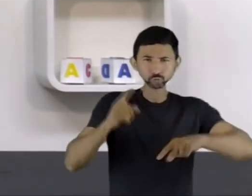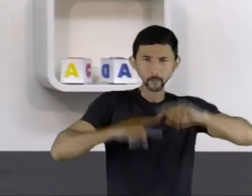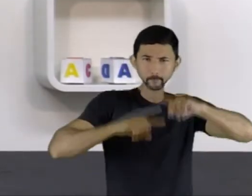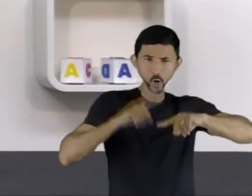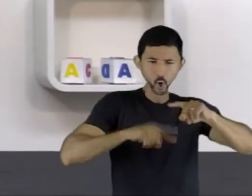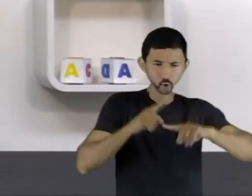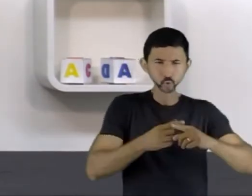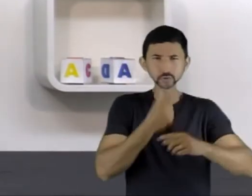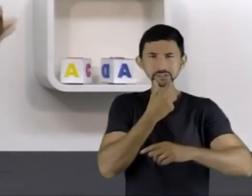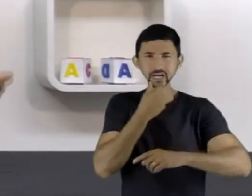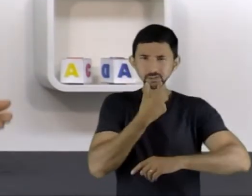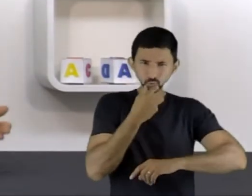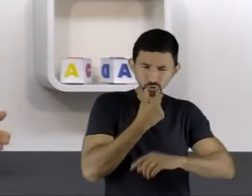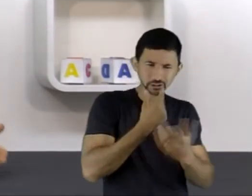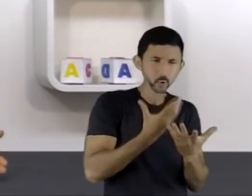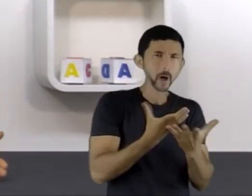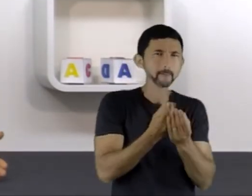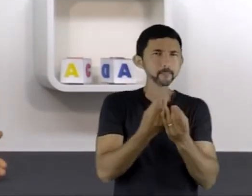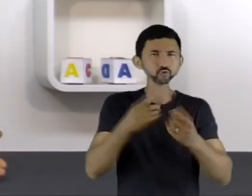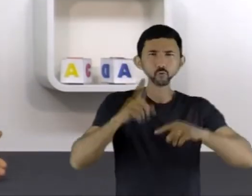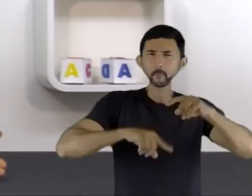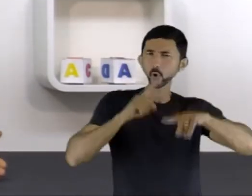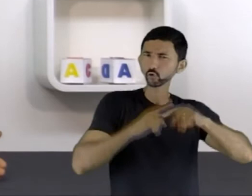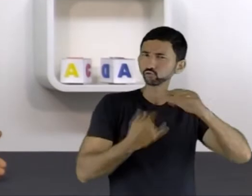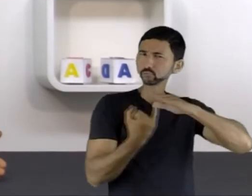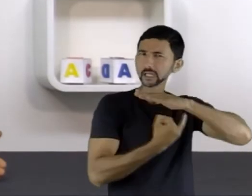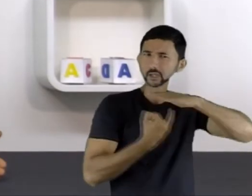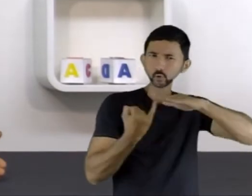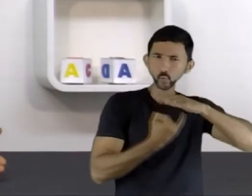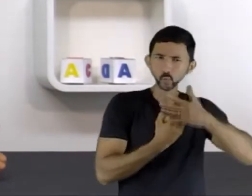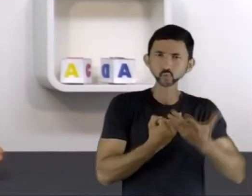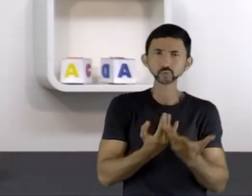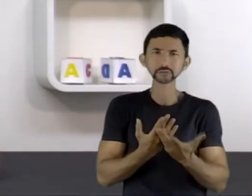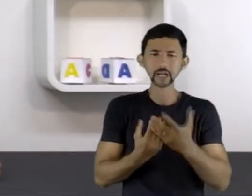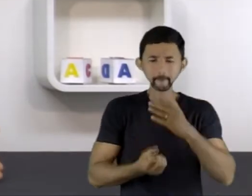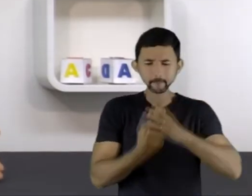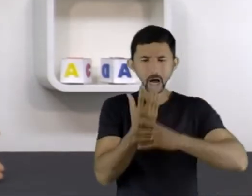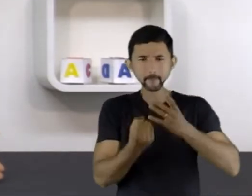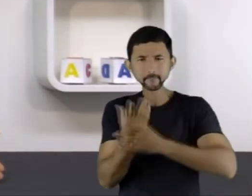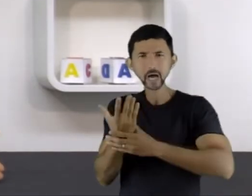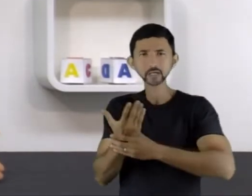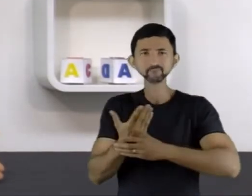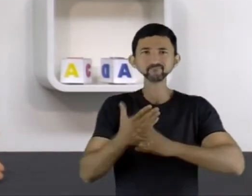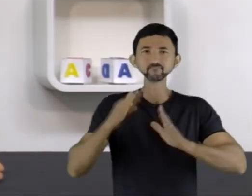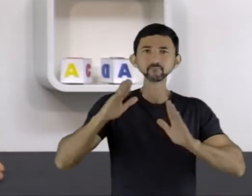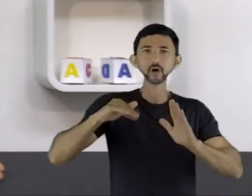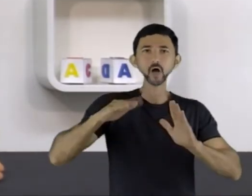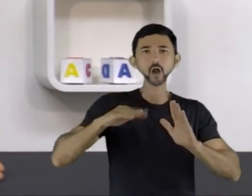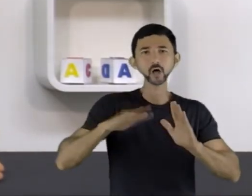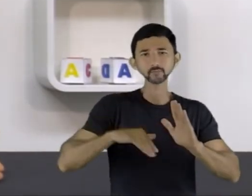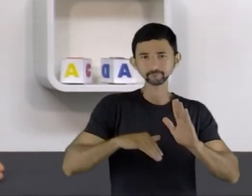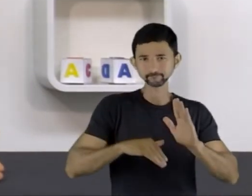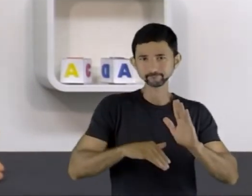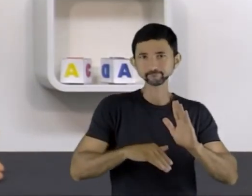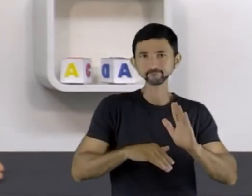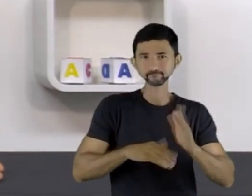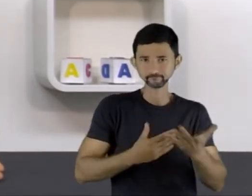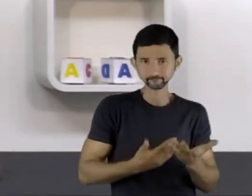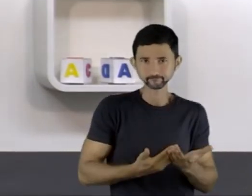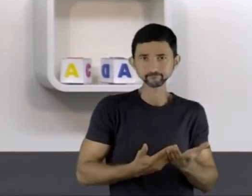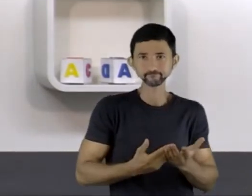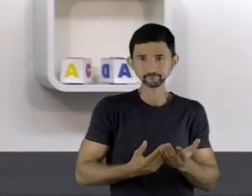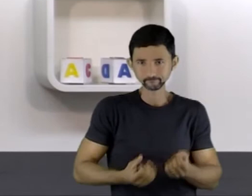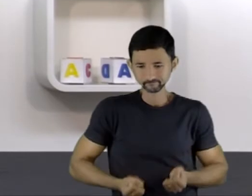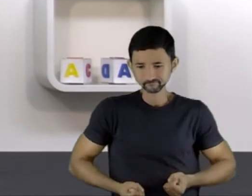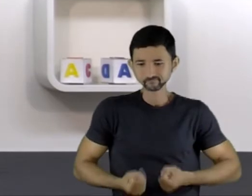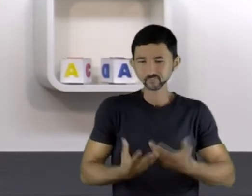muitos produtos industrializados no mercado, preço caiu. Ora, eu gasto